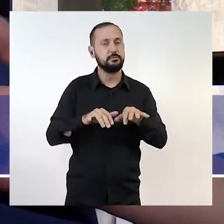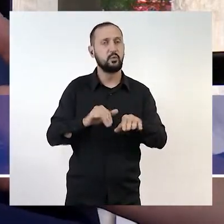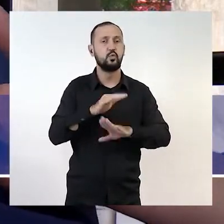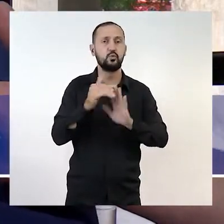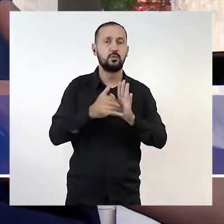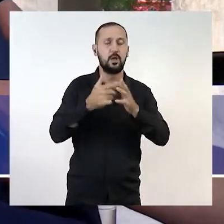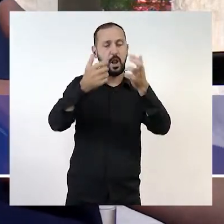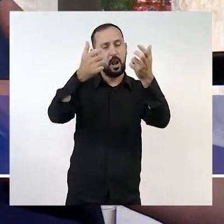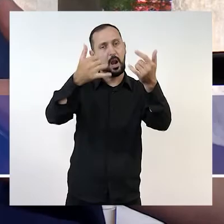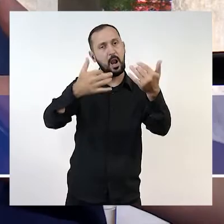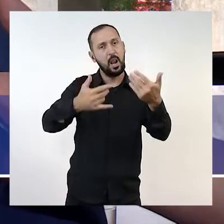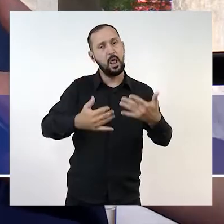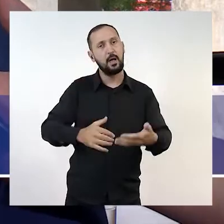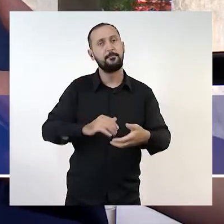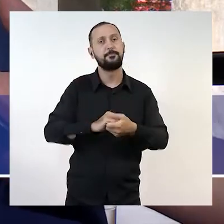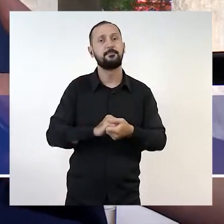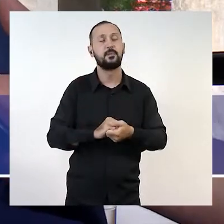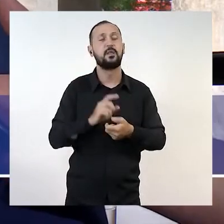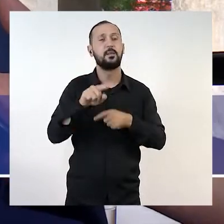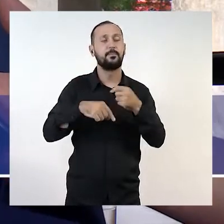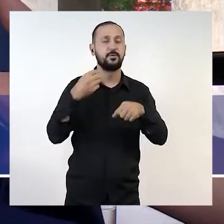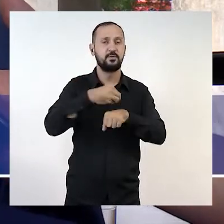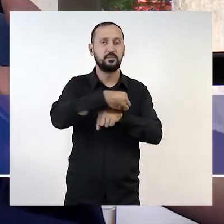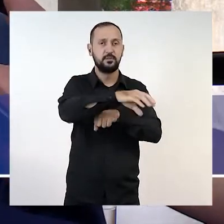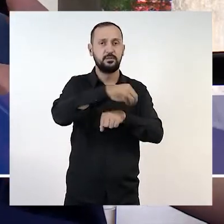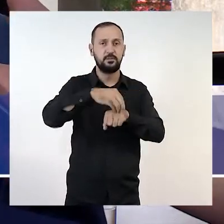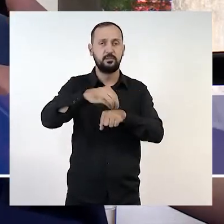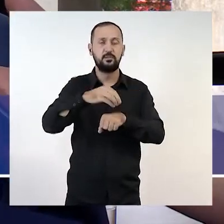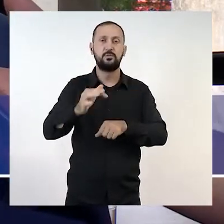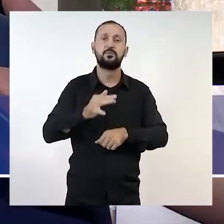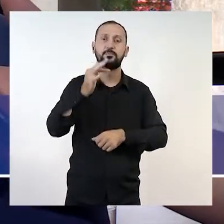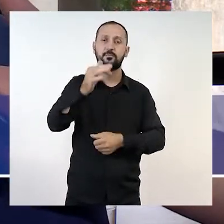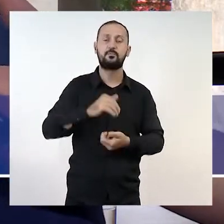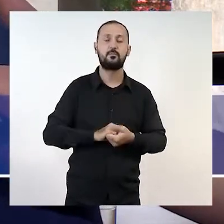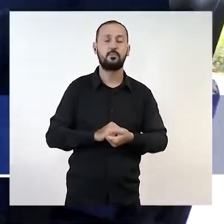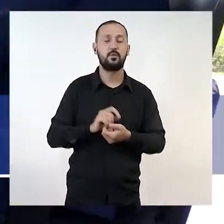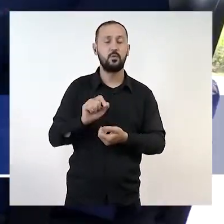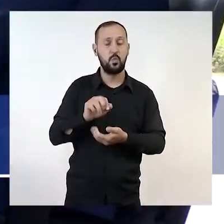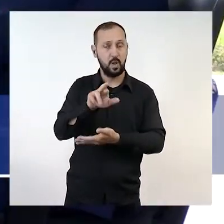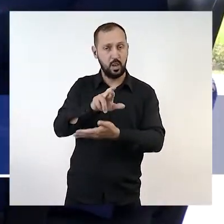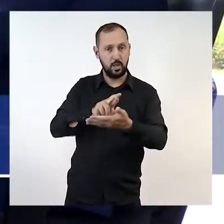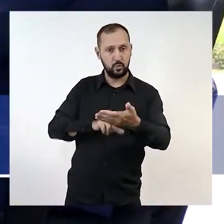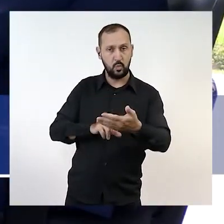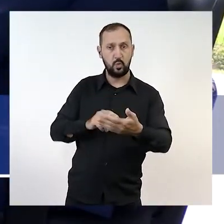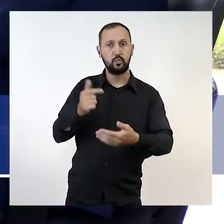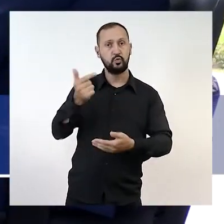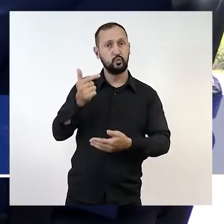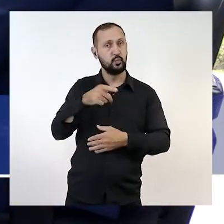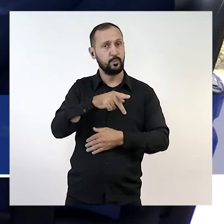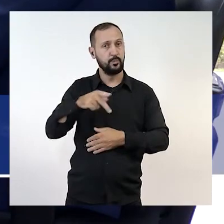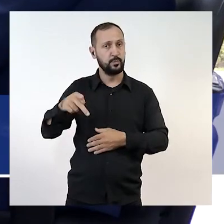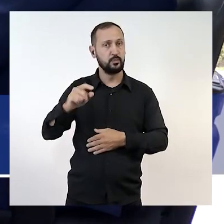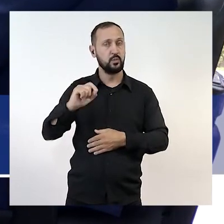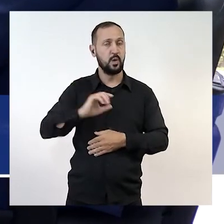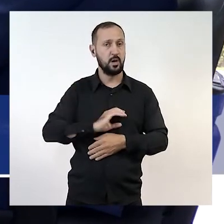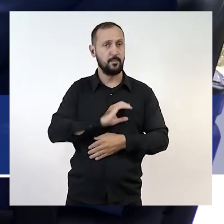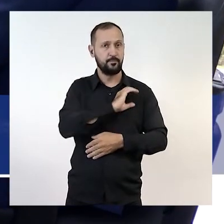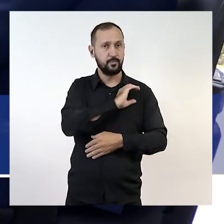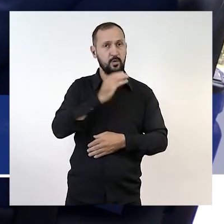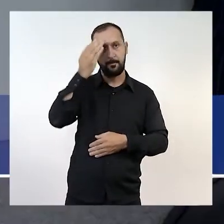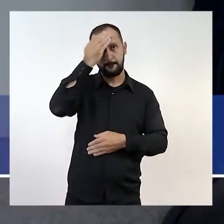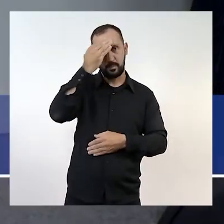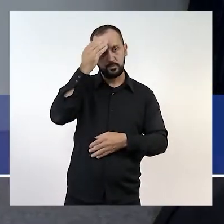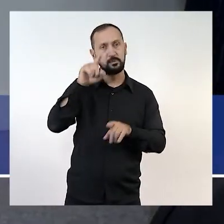ser taquigrafado todo o depoimento dele e vai ser divulgado a posteriori. O relator e o vice-presidente da comissão,